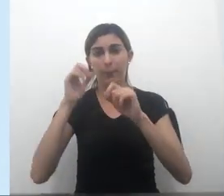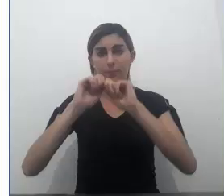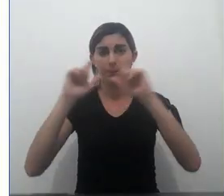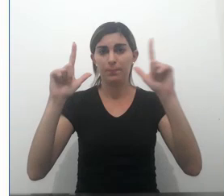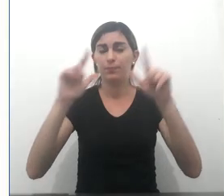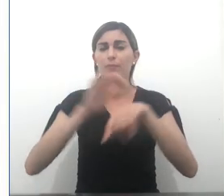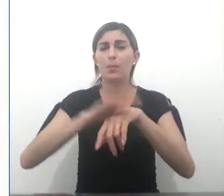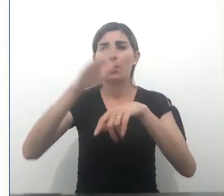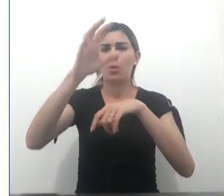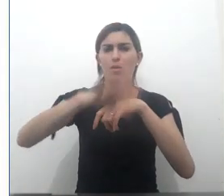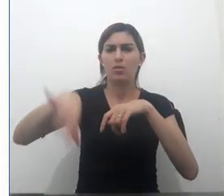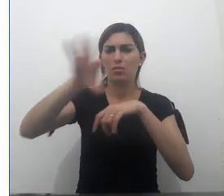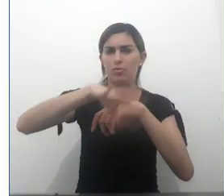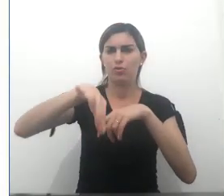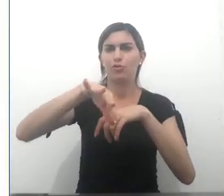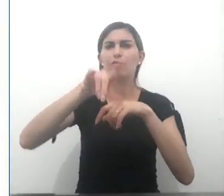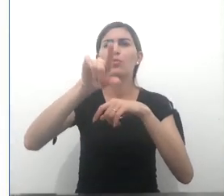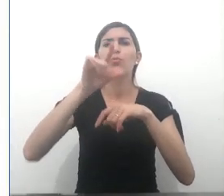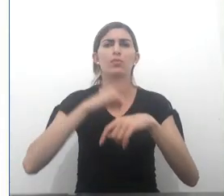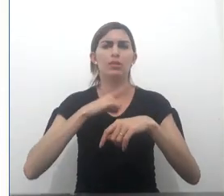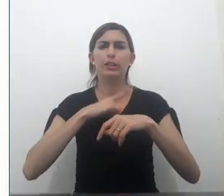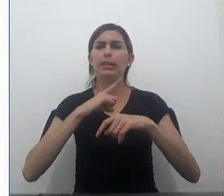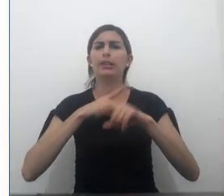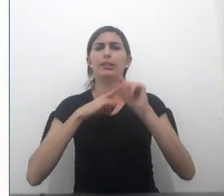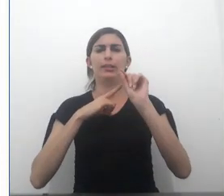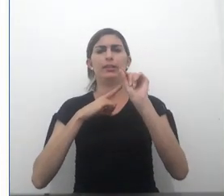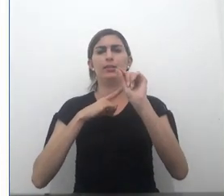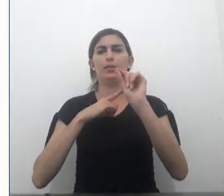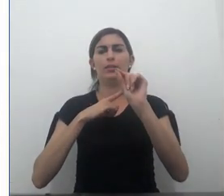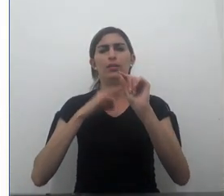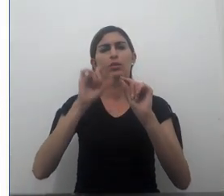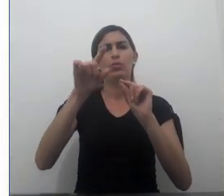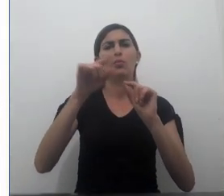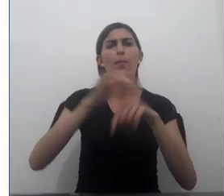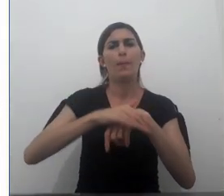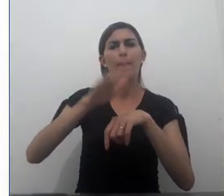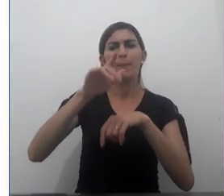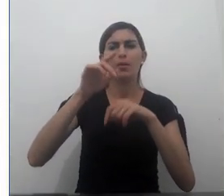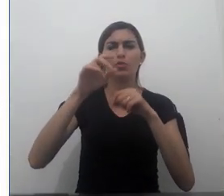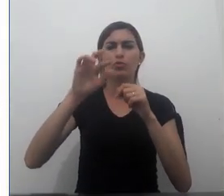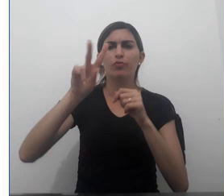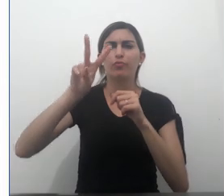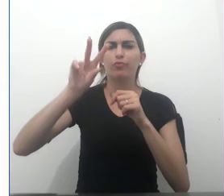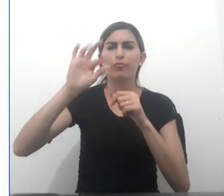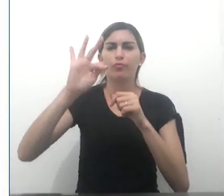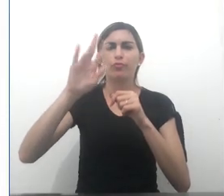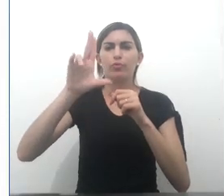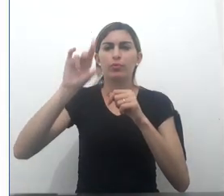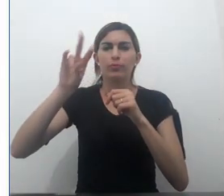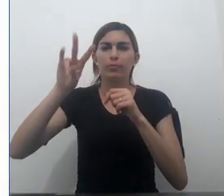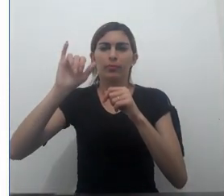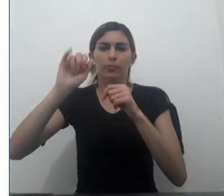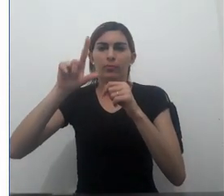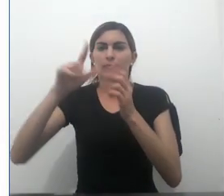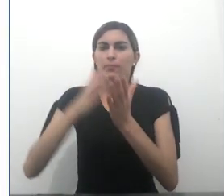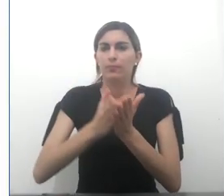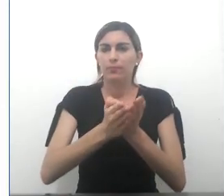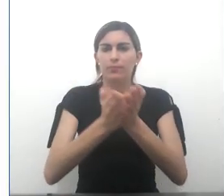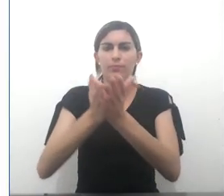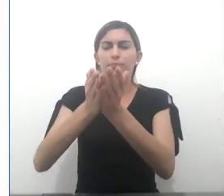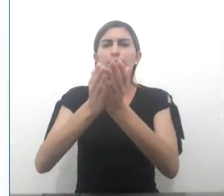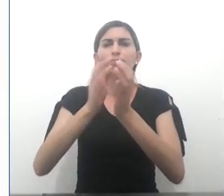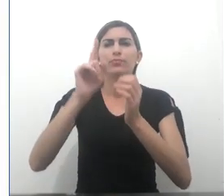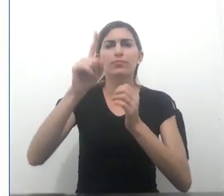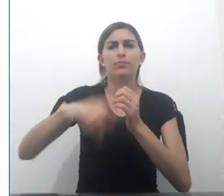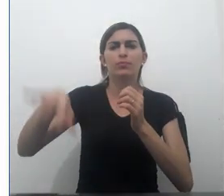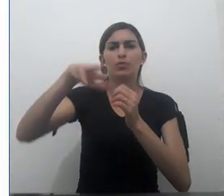tela. A maior região, tá, que existe uma questão mais fluvial, né, uma questão mais de navegação por